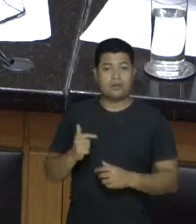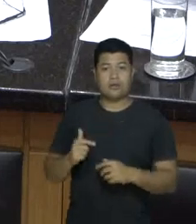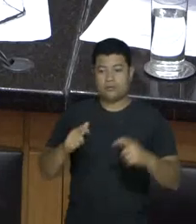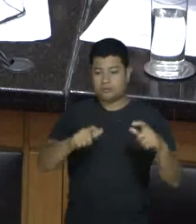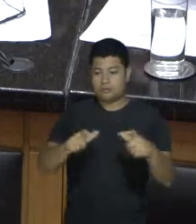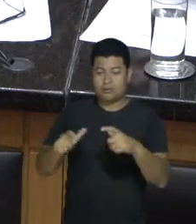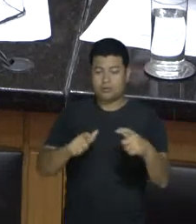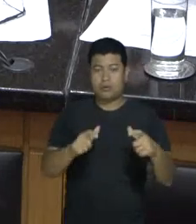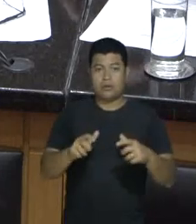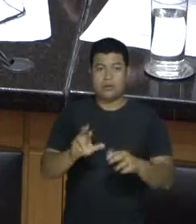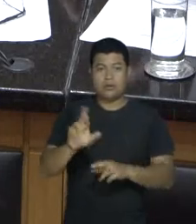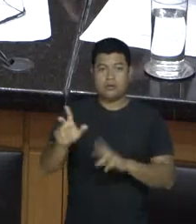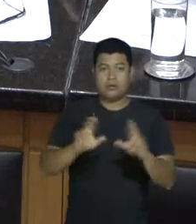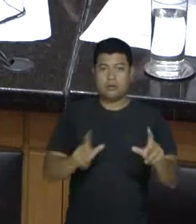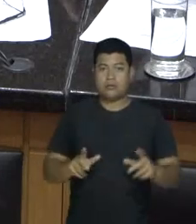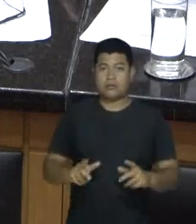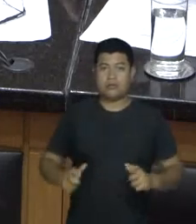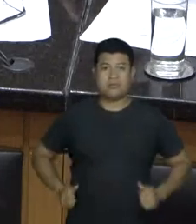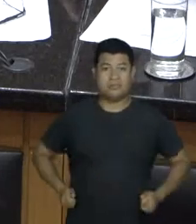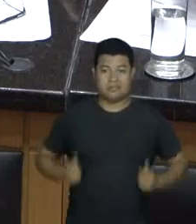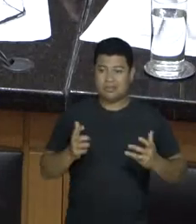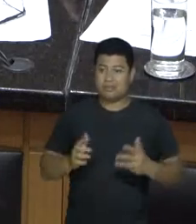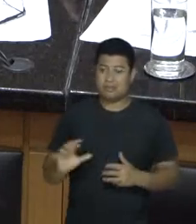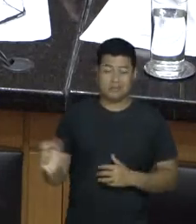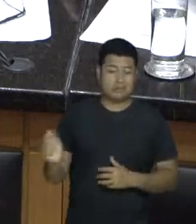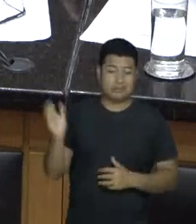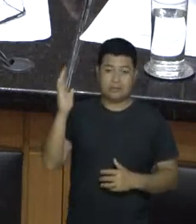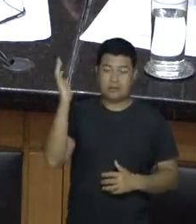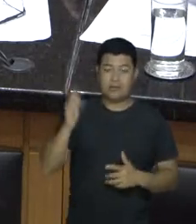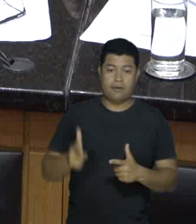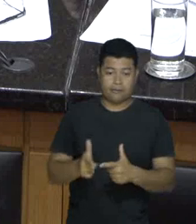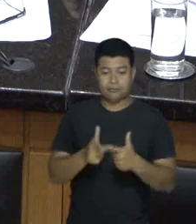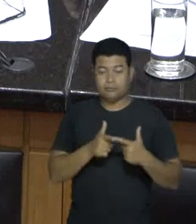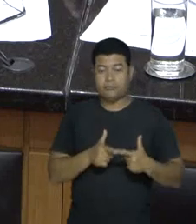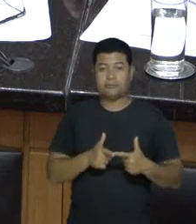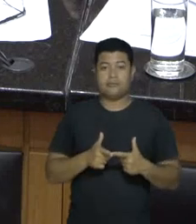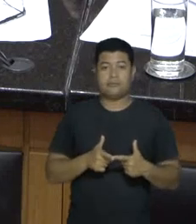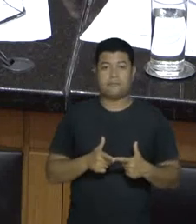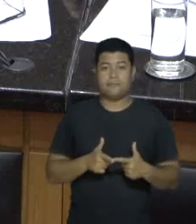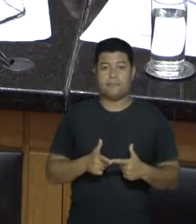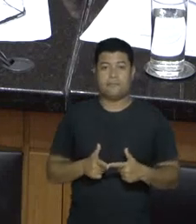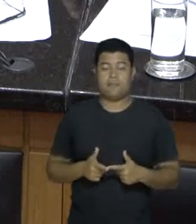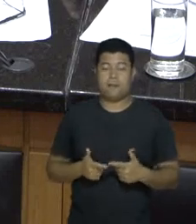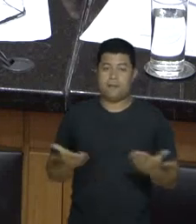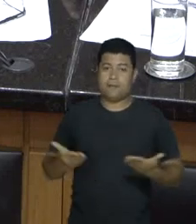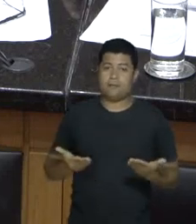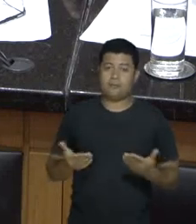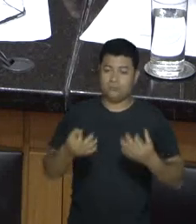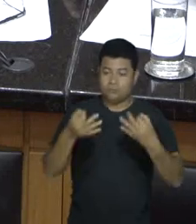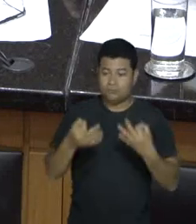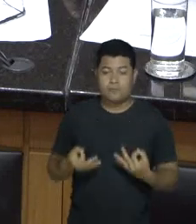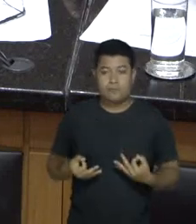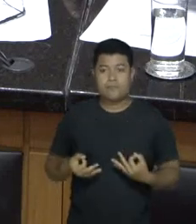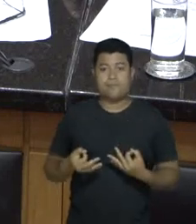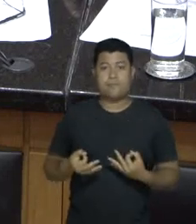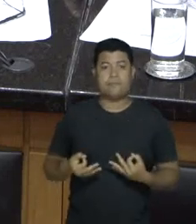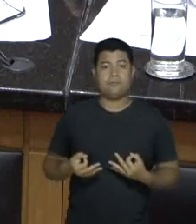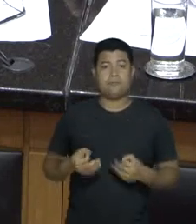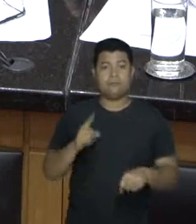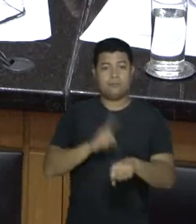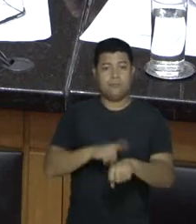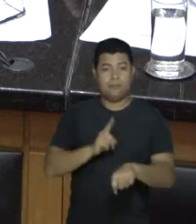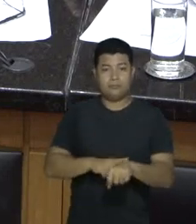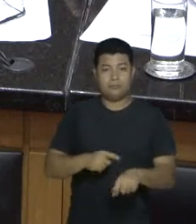mais, com um custo altíssimo de licenciamento. Então, nada mais justo do que fazer com tempo